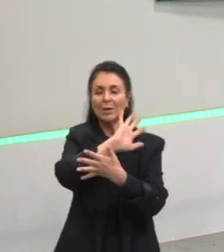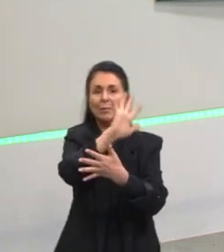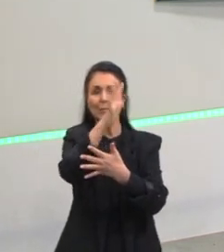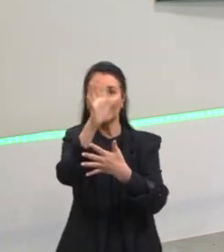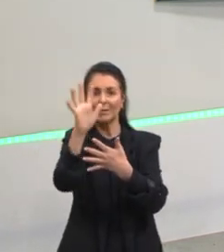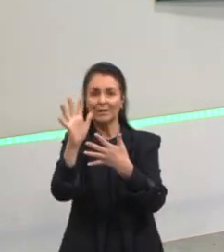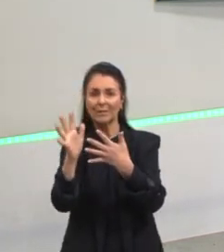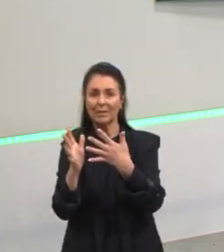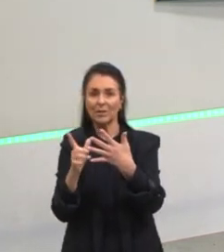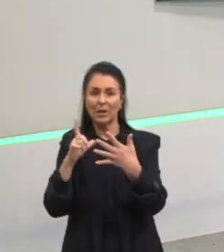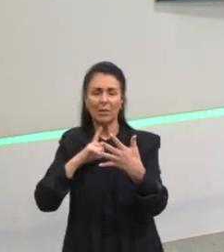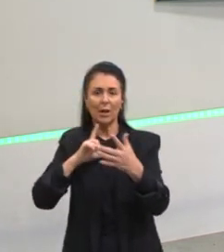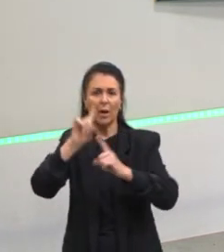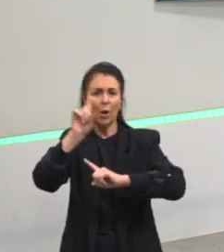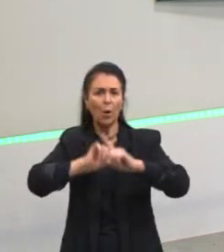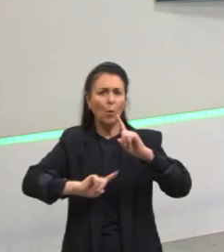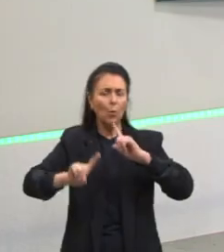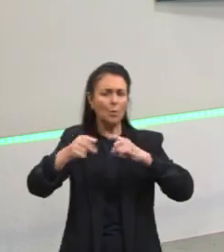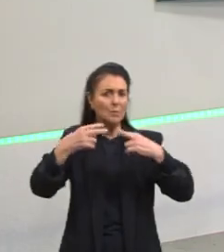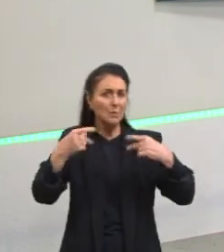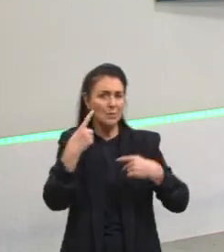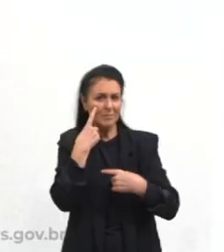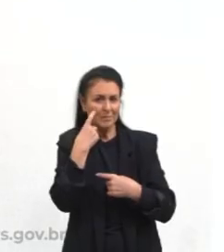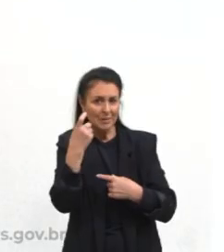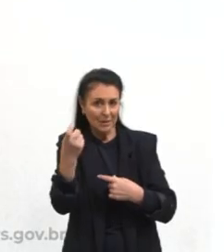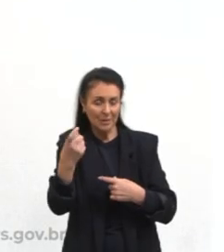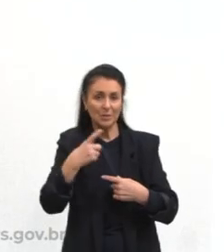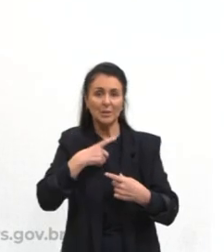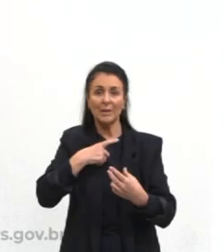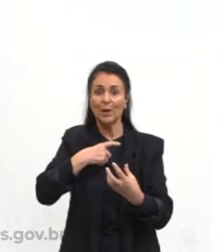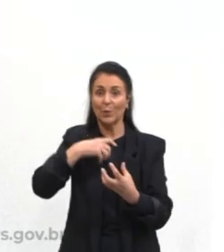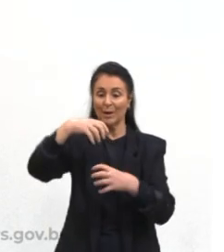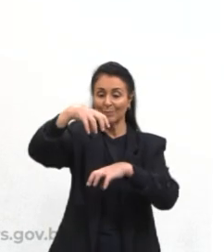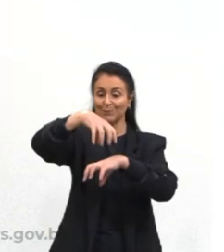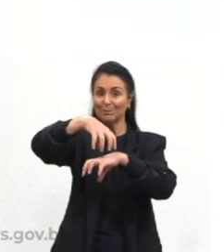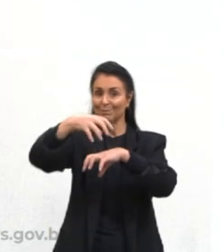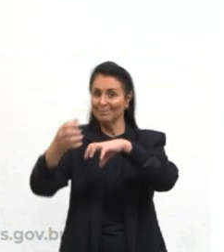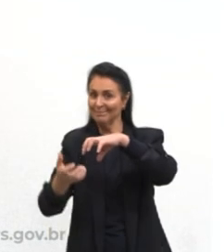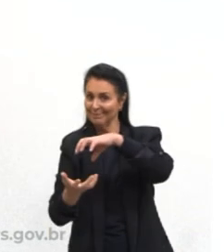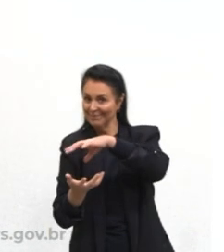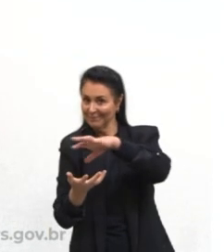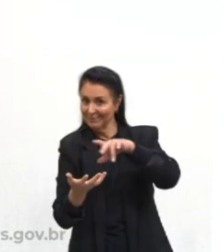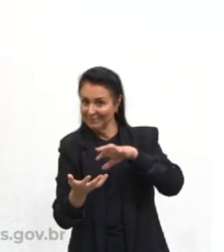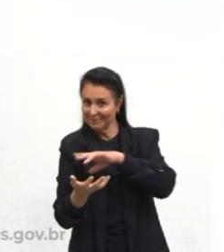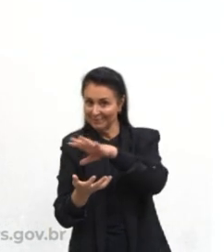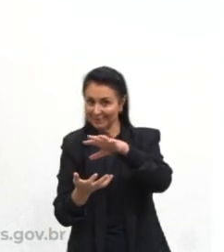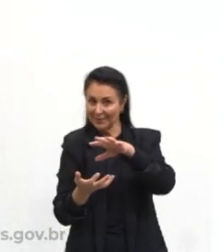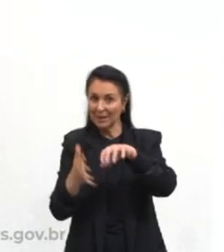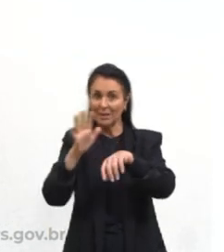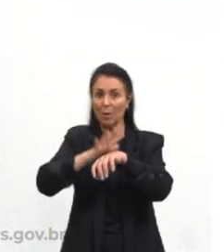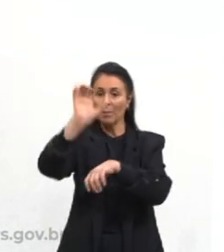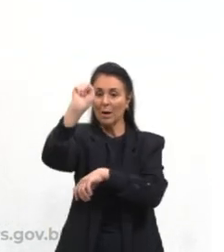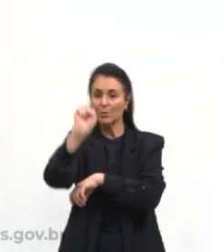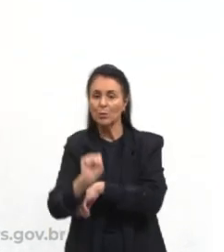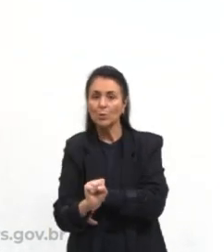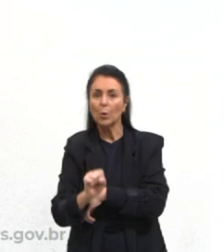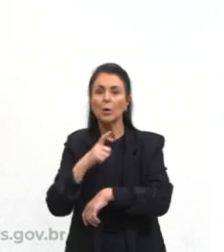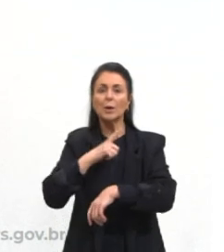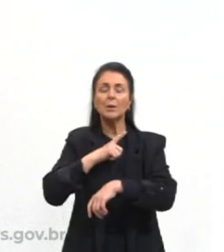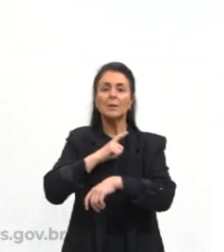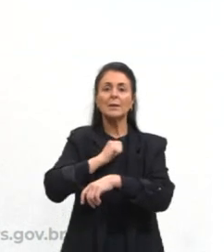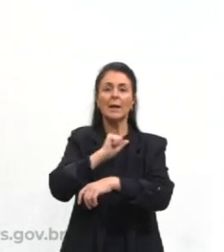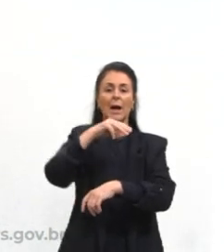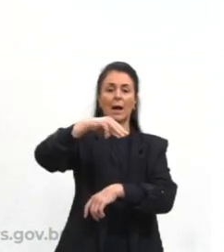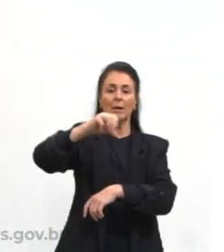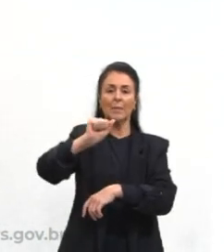algumas algumas peculiaridades algumas alguns ecossistemas um deles aqui nos mais ao sul né é a Mata dos Pinhais